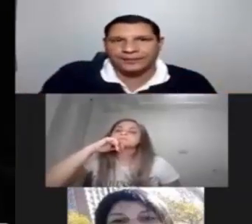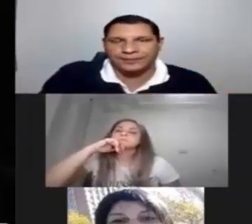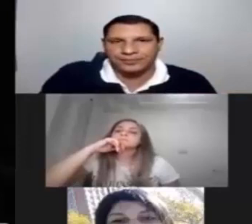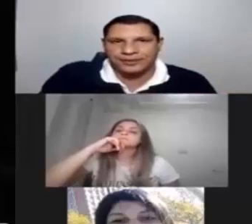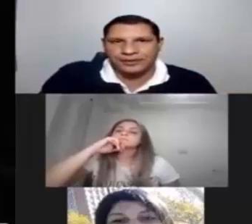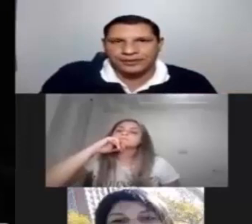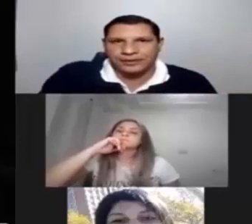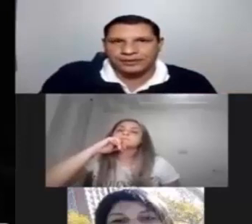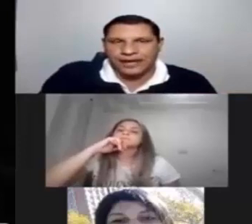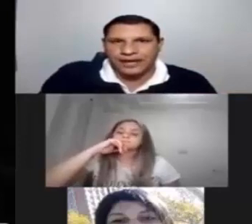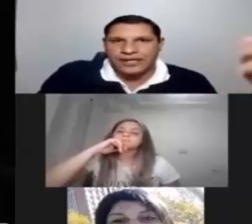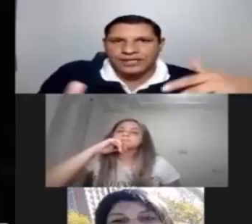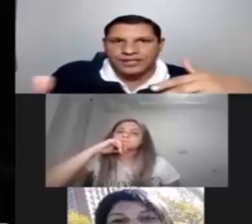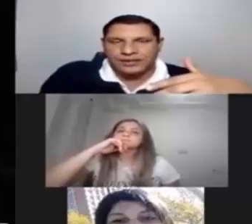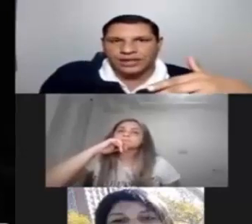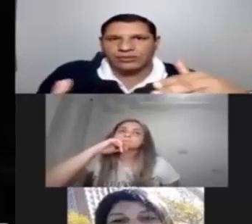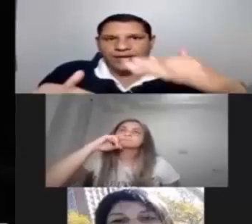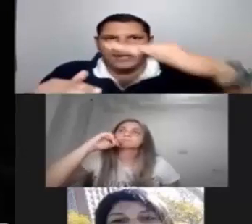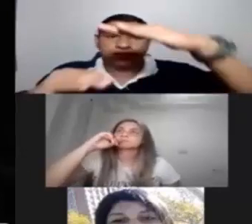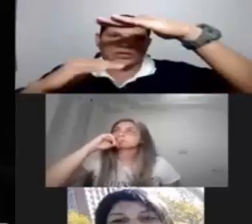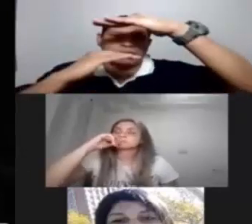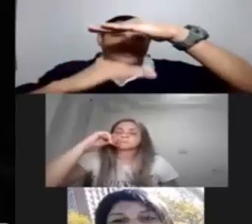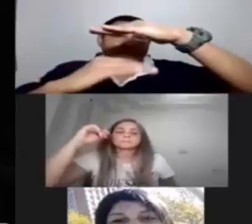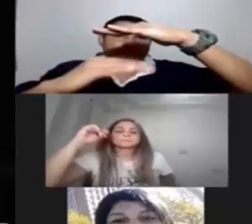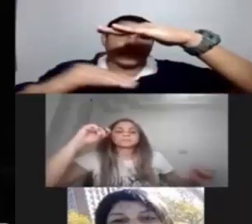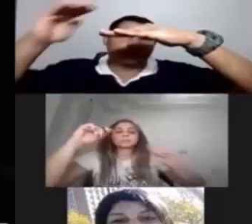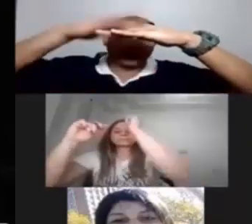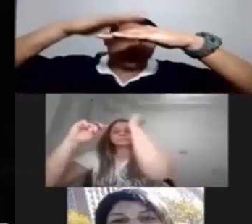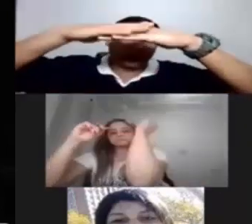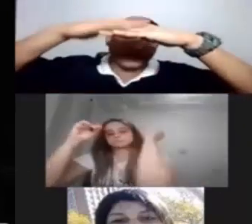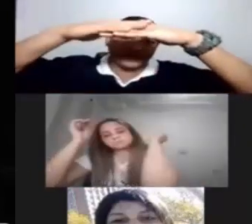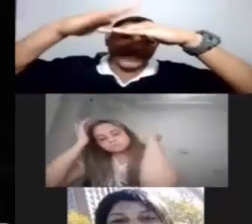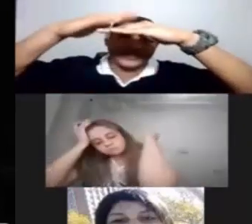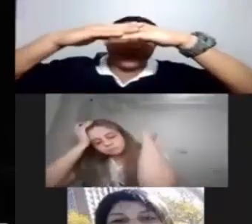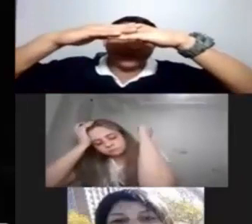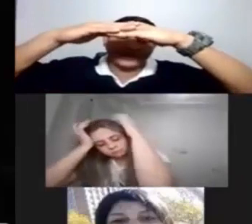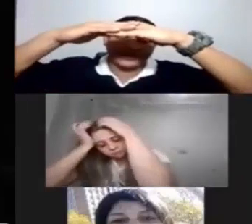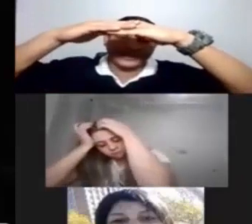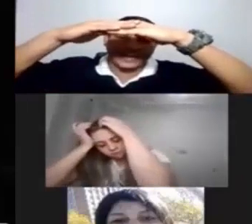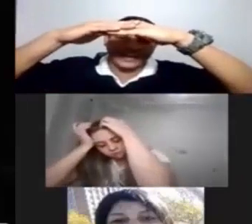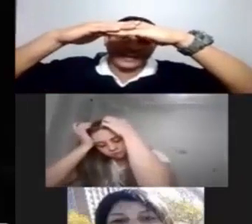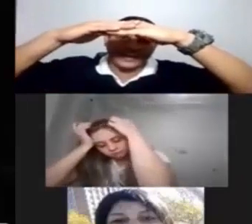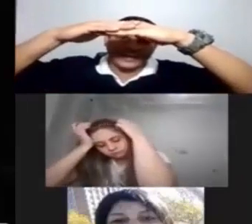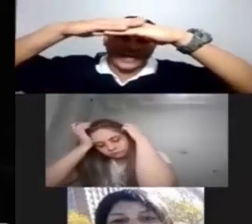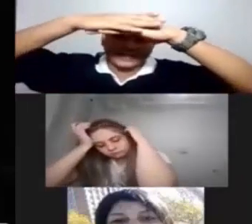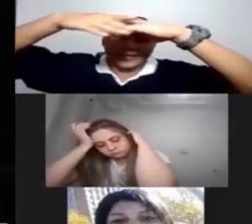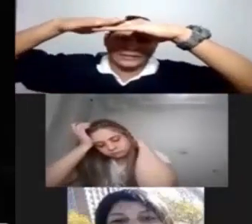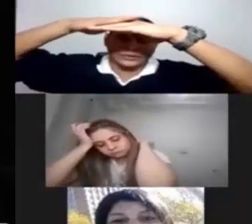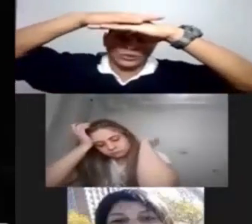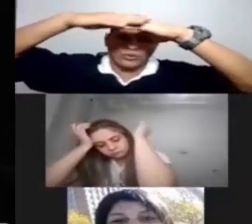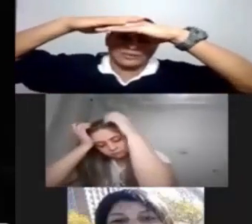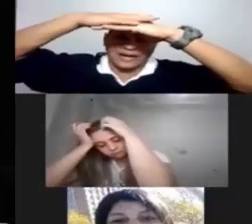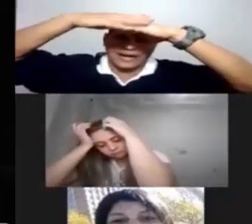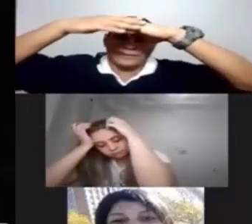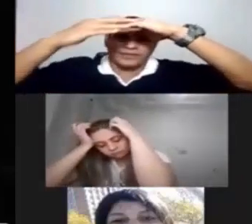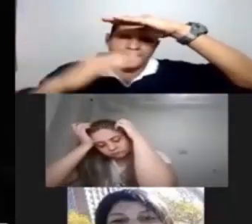terra. Tá? Então, eles estão debaixo da terra. Eles foram sacrificados aqui, né? Aqui se